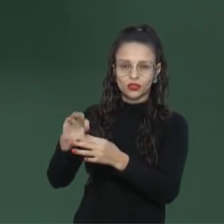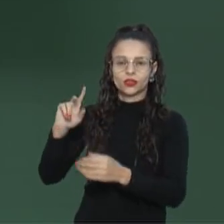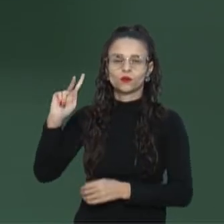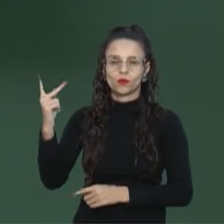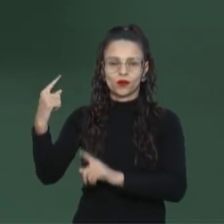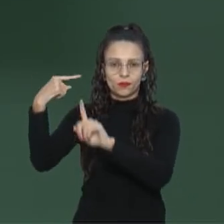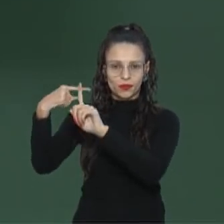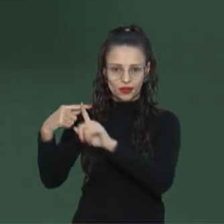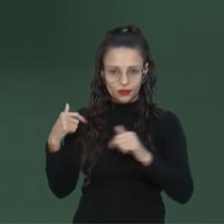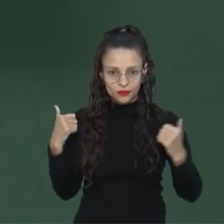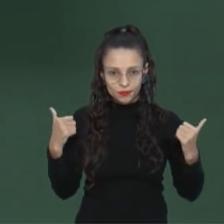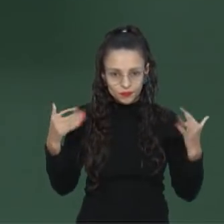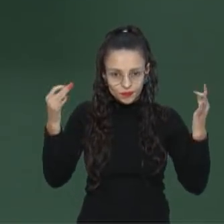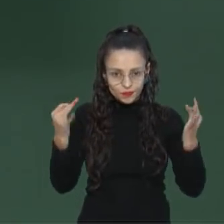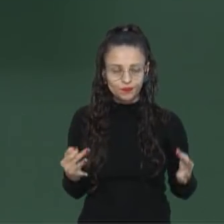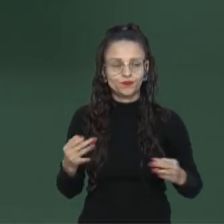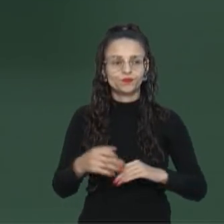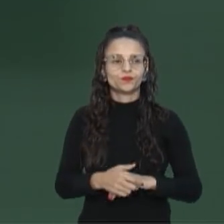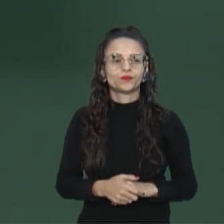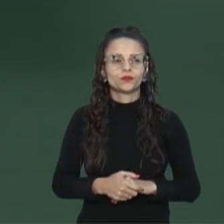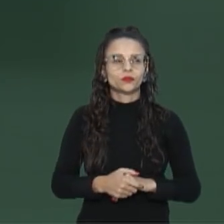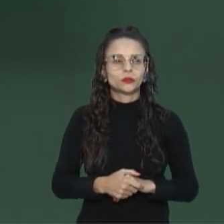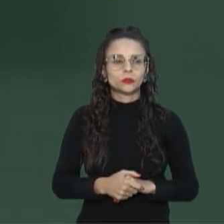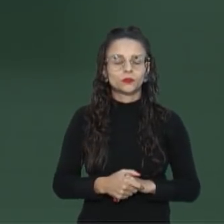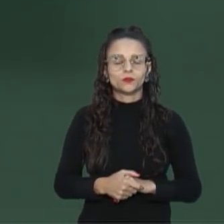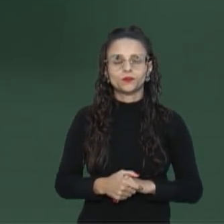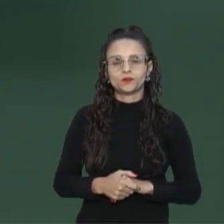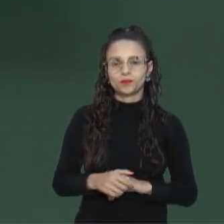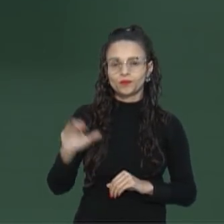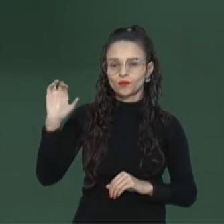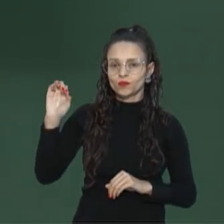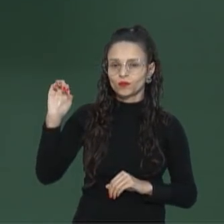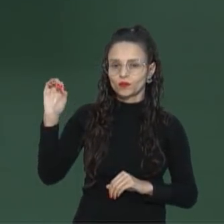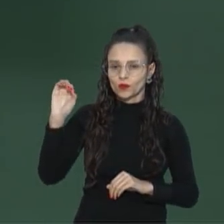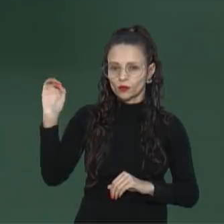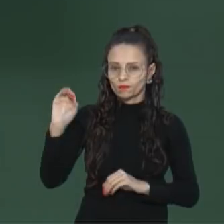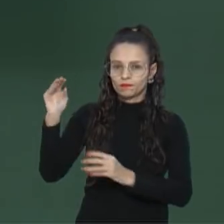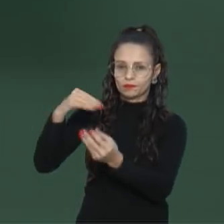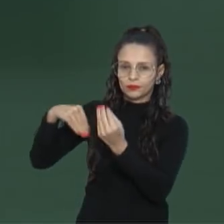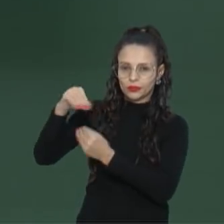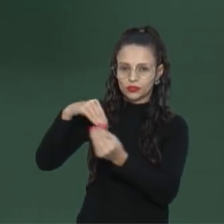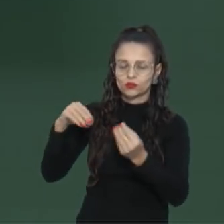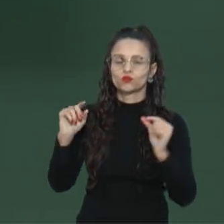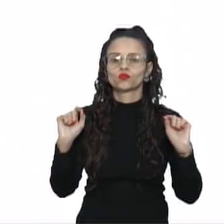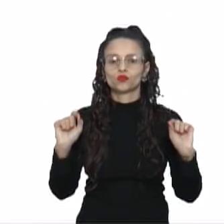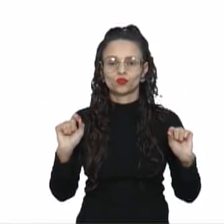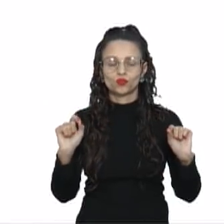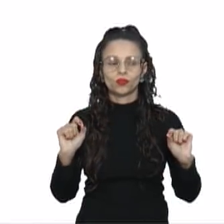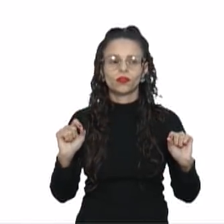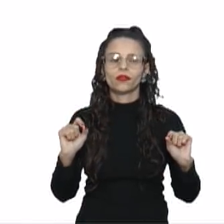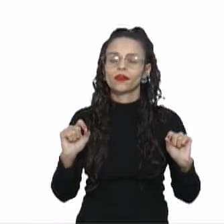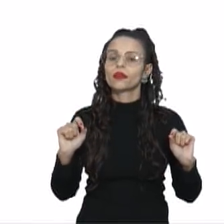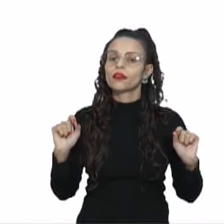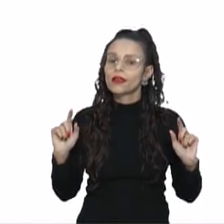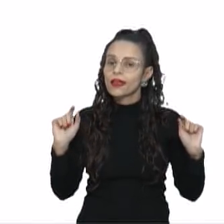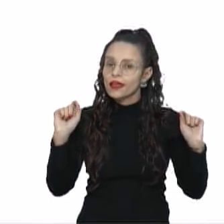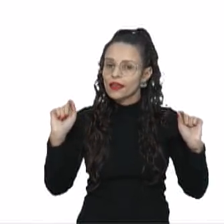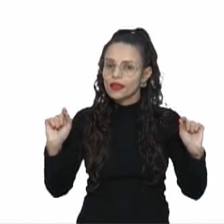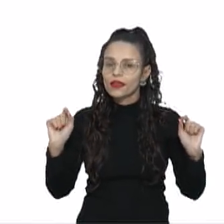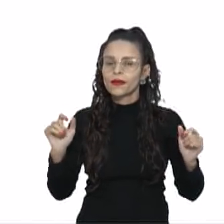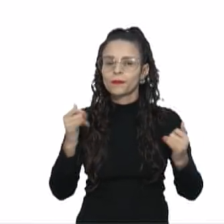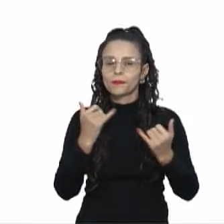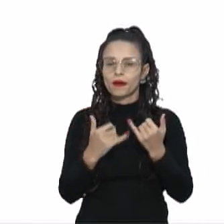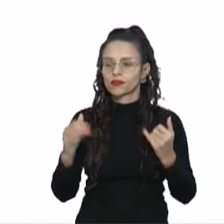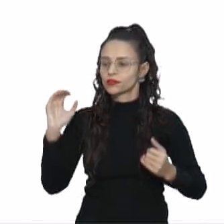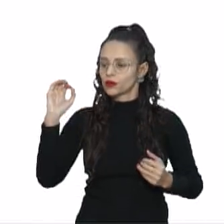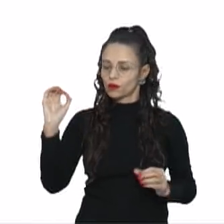H+. Perfeito? Os óxidos mistos, que é aquilo que eu falei para vocês, que eles se comportam como se eles fossem